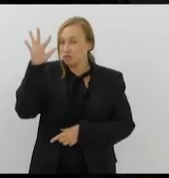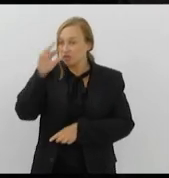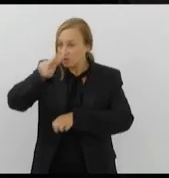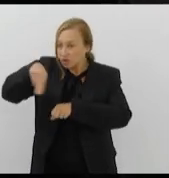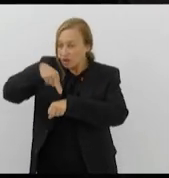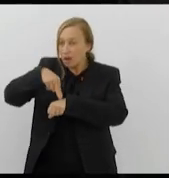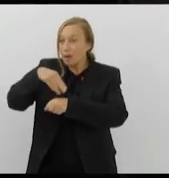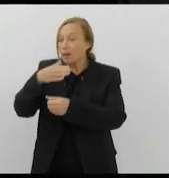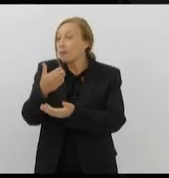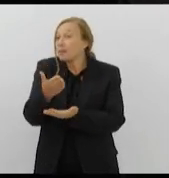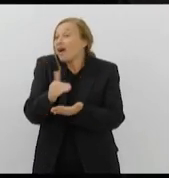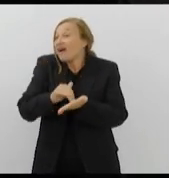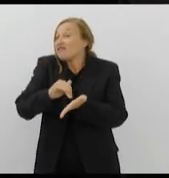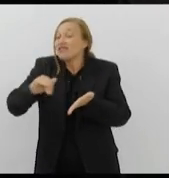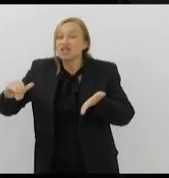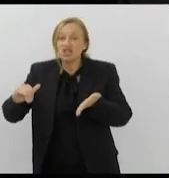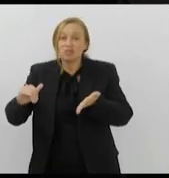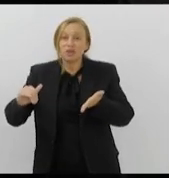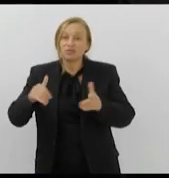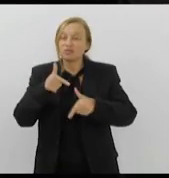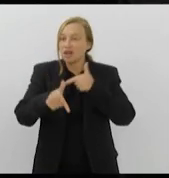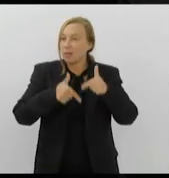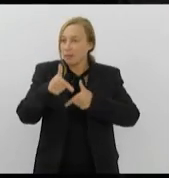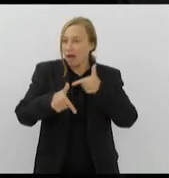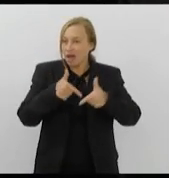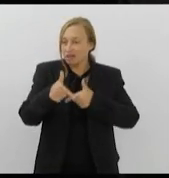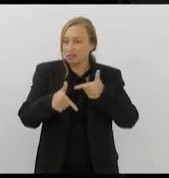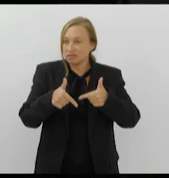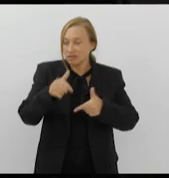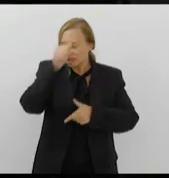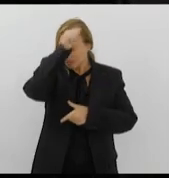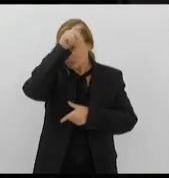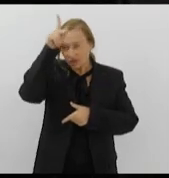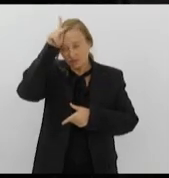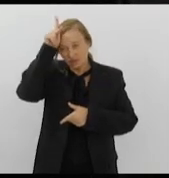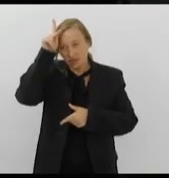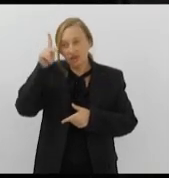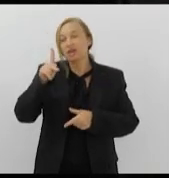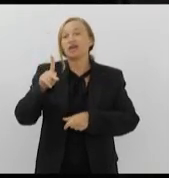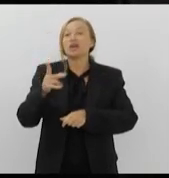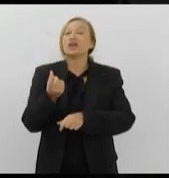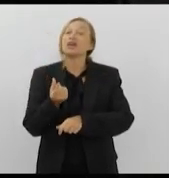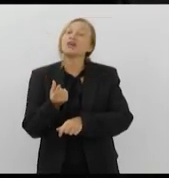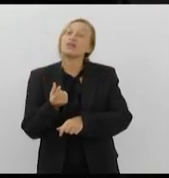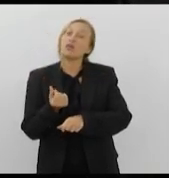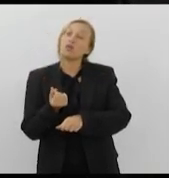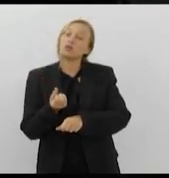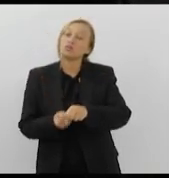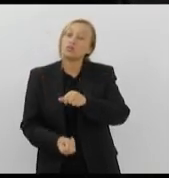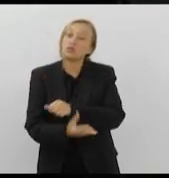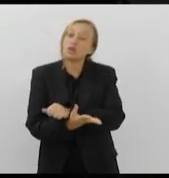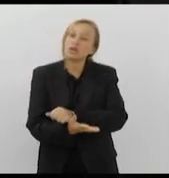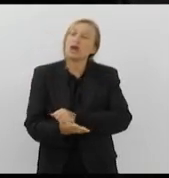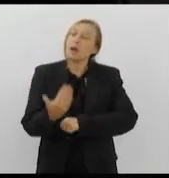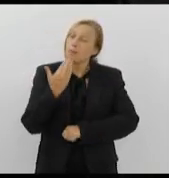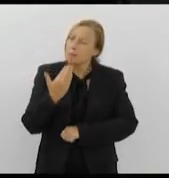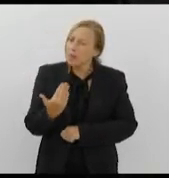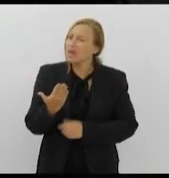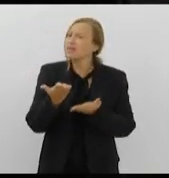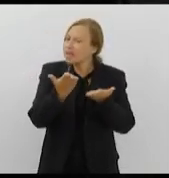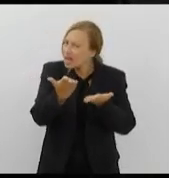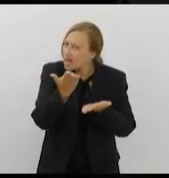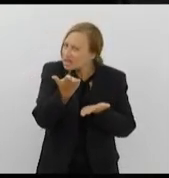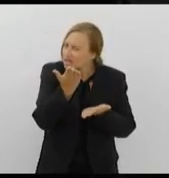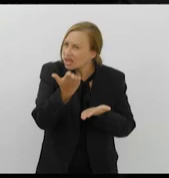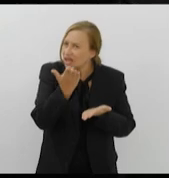funções públicas por corrupção ativa, corrupção passiva e lavagem de dinheiro. Peça, prefeita, peça para esses mesmos que